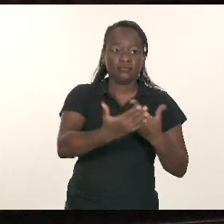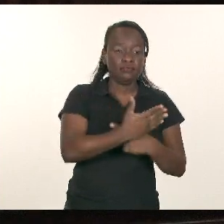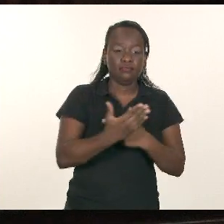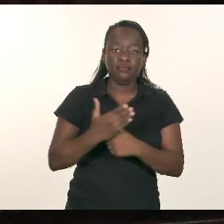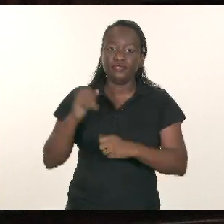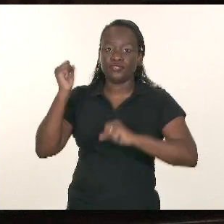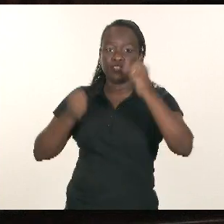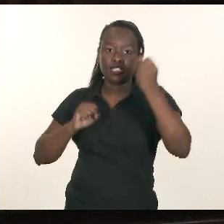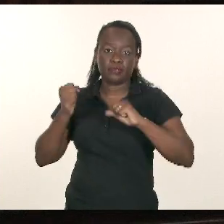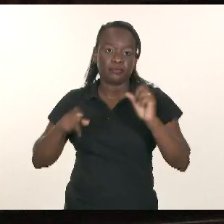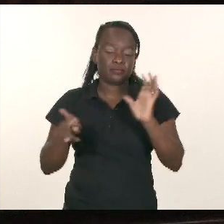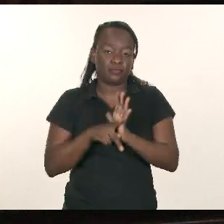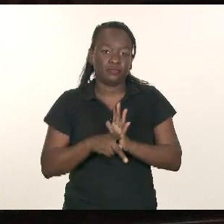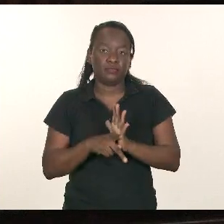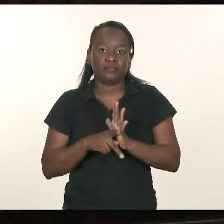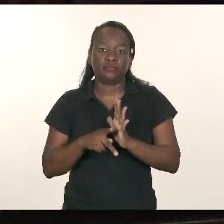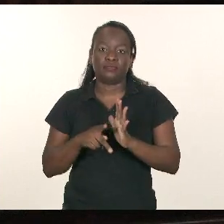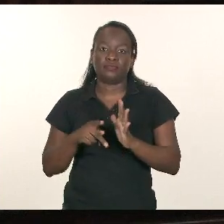pela indústria